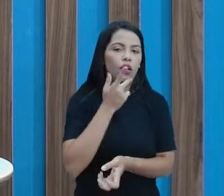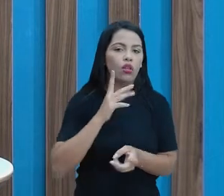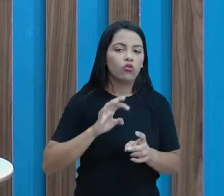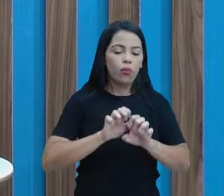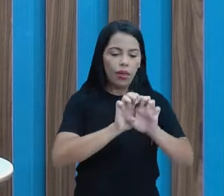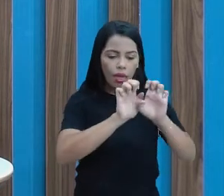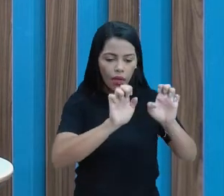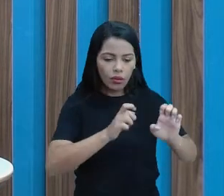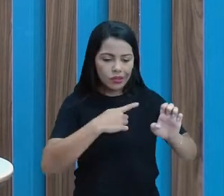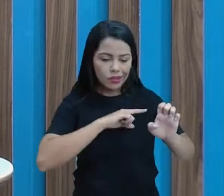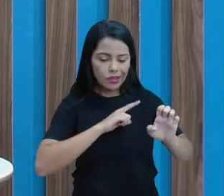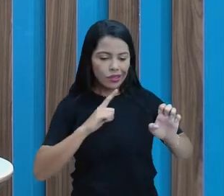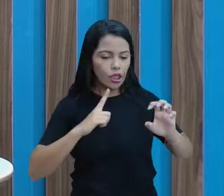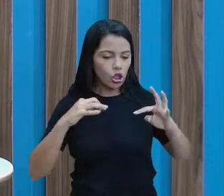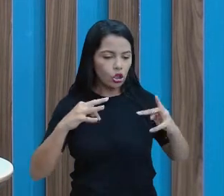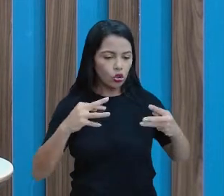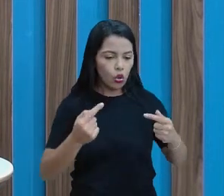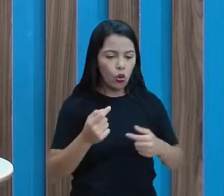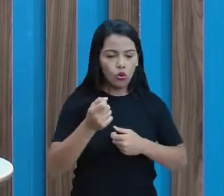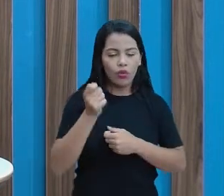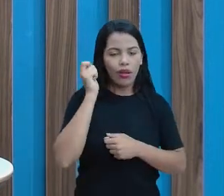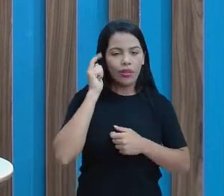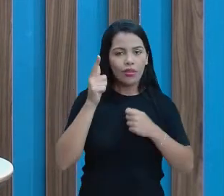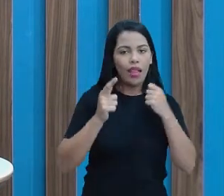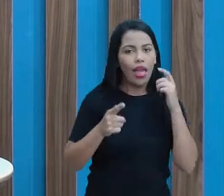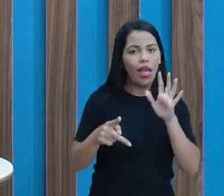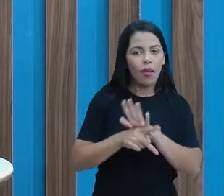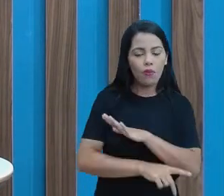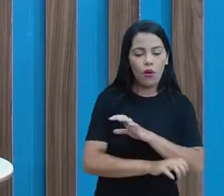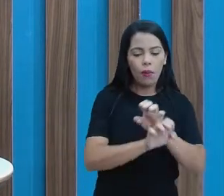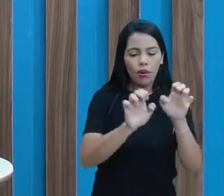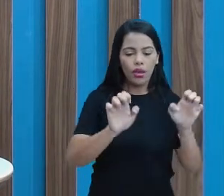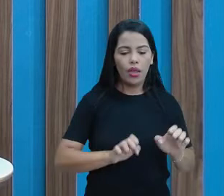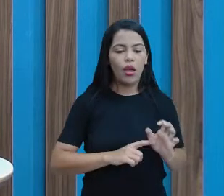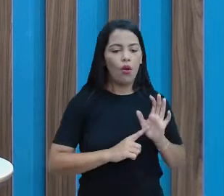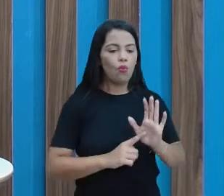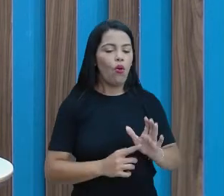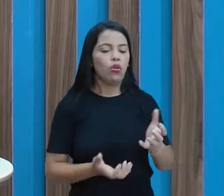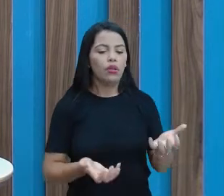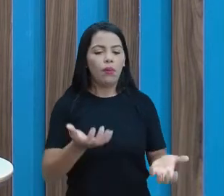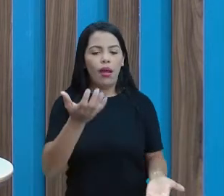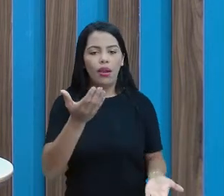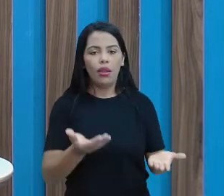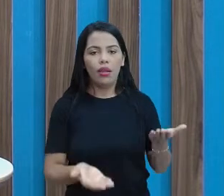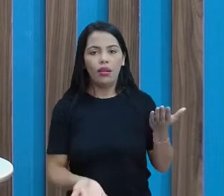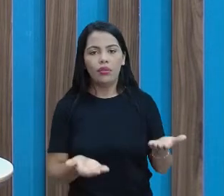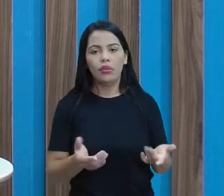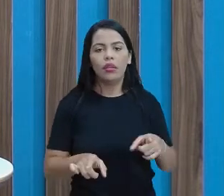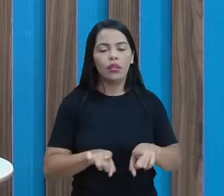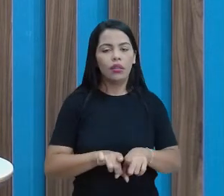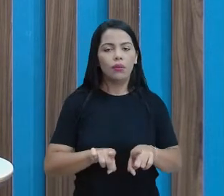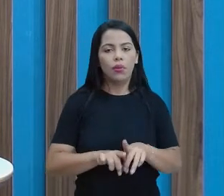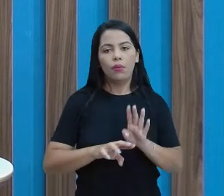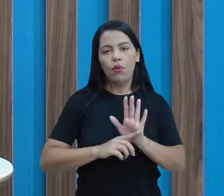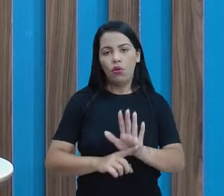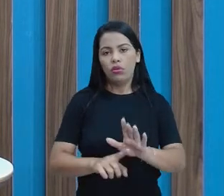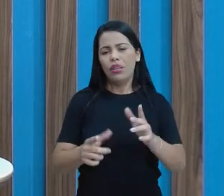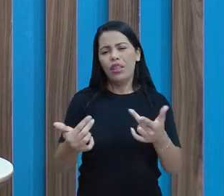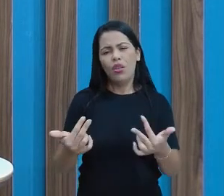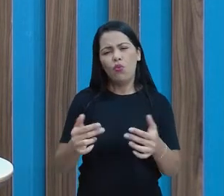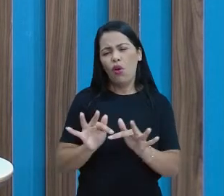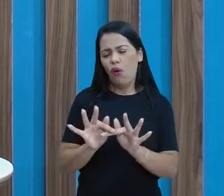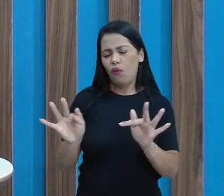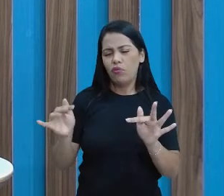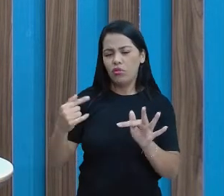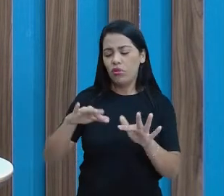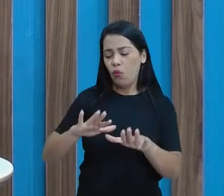gente tem todo um tato, toda uma ideia de equação e traz balanças e por aí vai. Mesma coisa a questão da função,